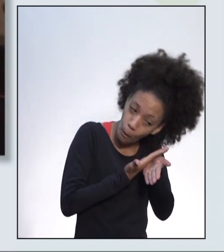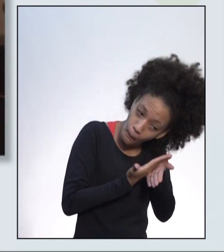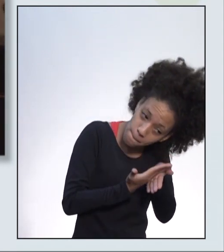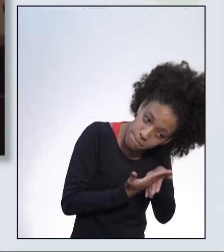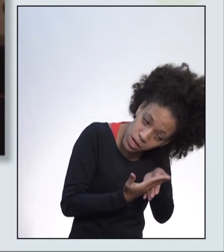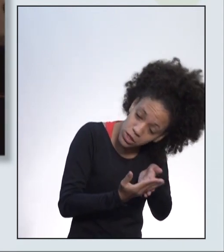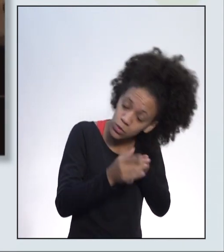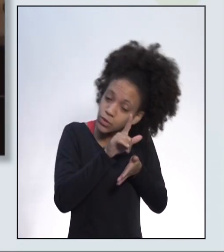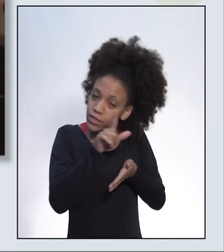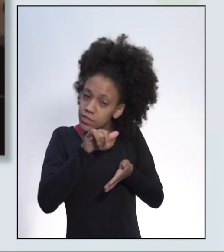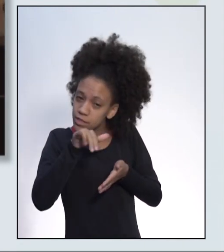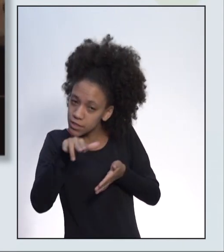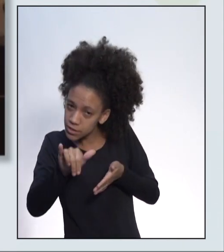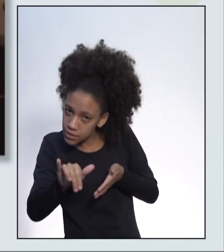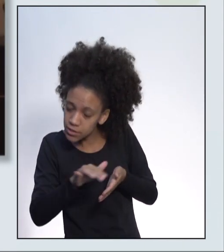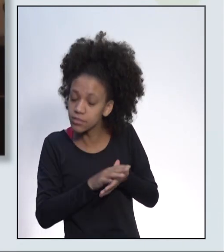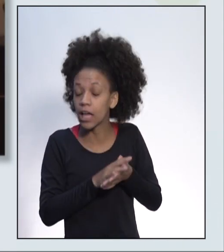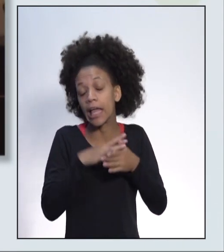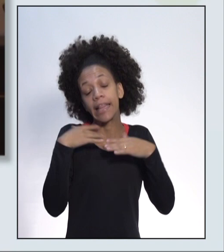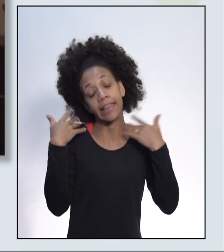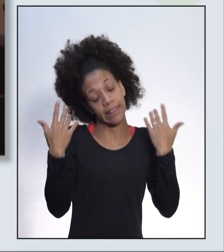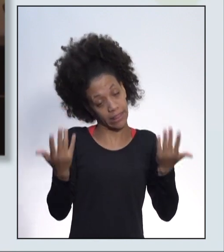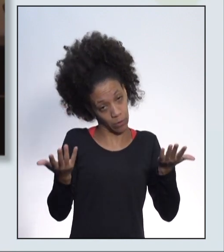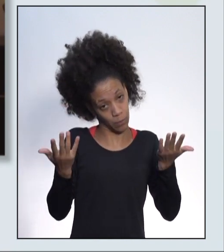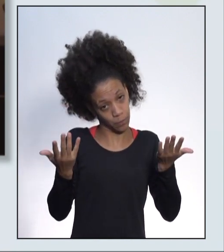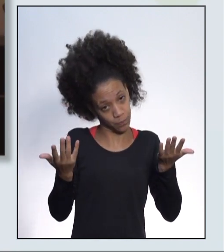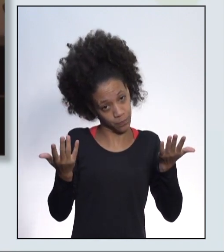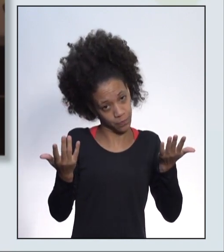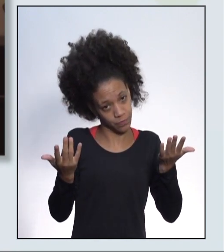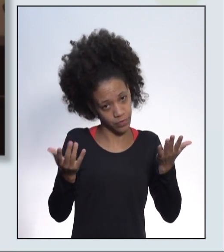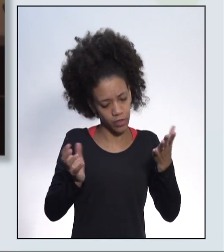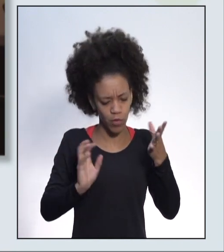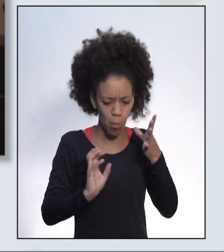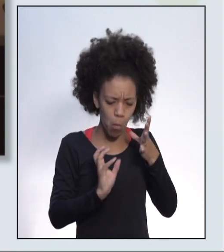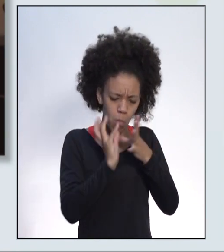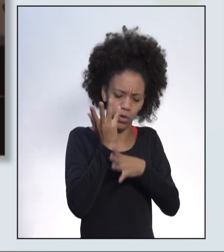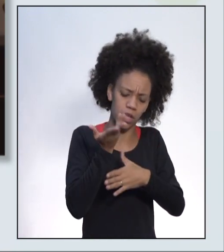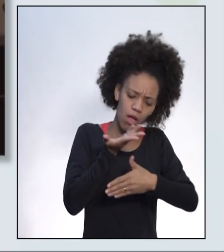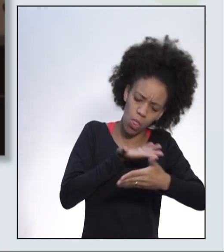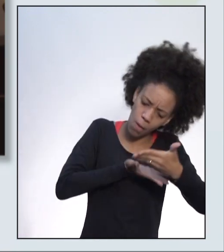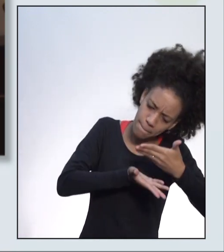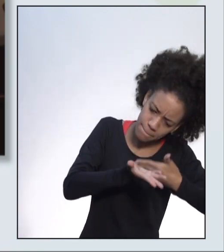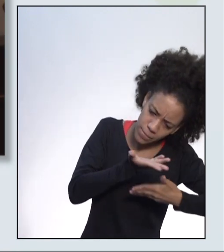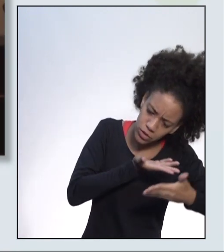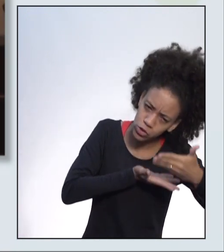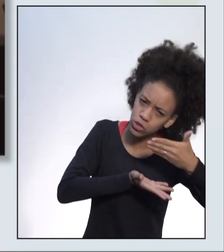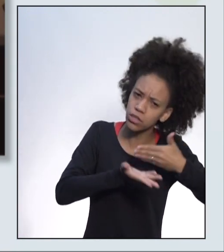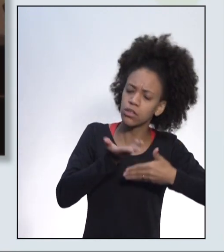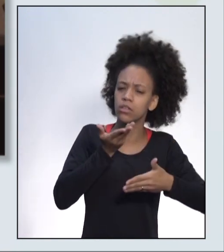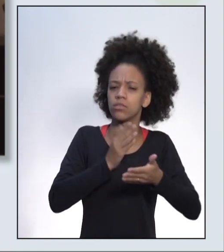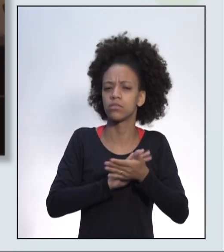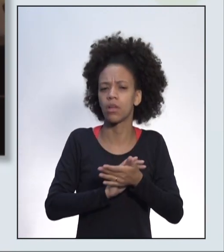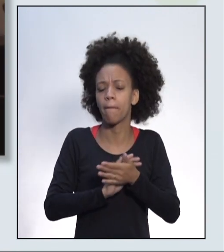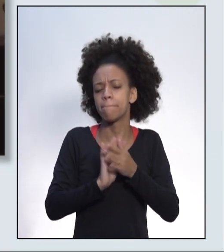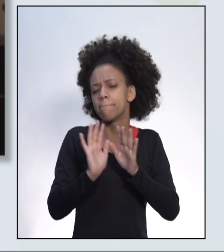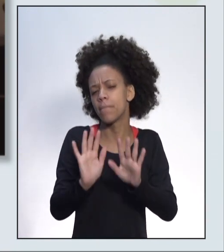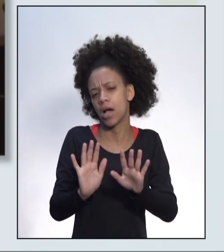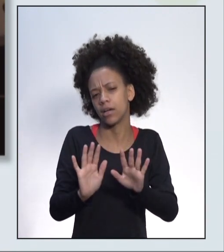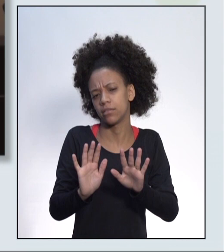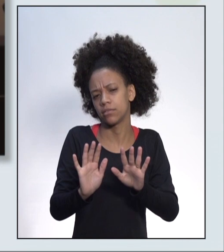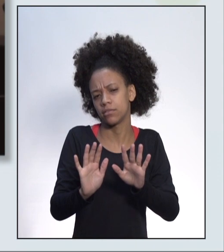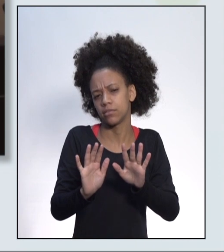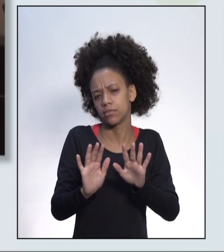zine. Então, né, eu fui criando e compartilhando já com vocês, mas